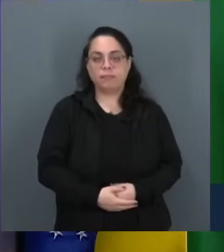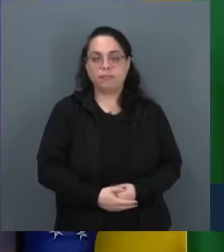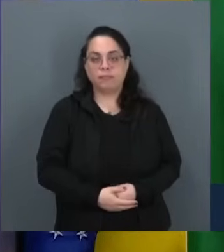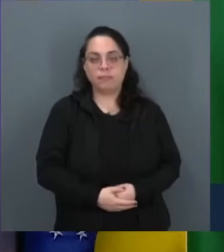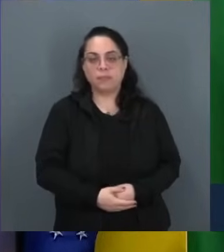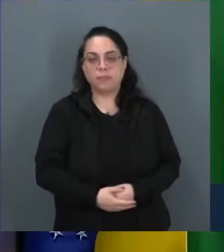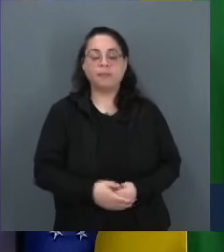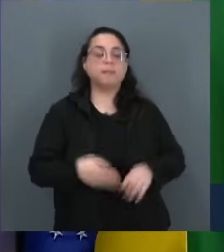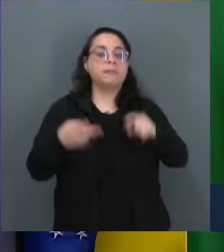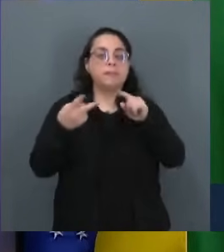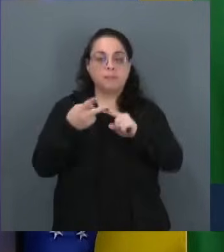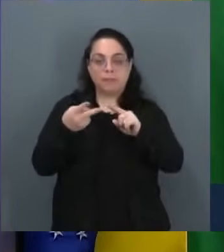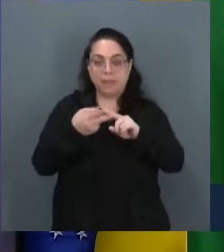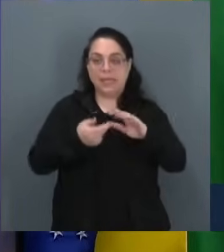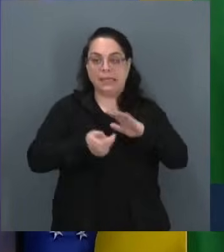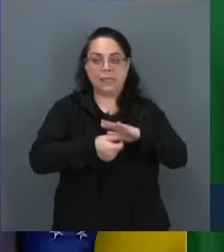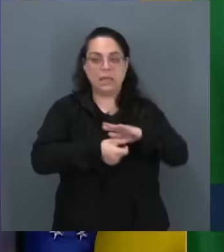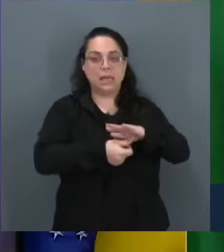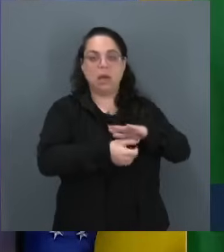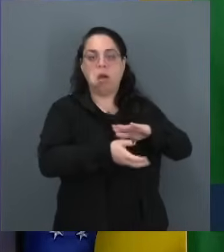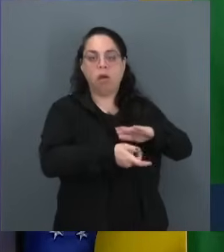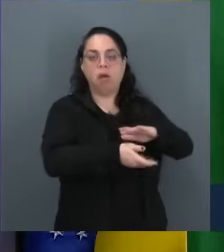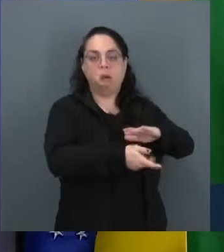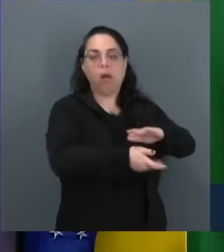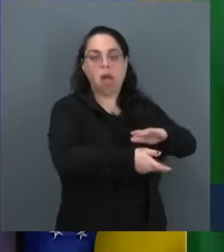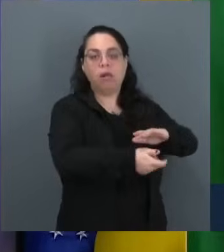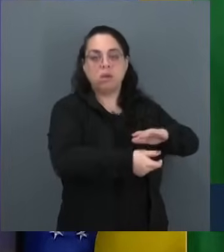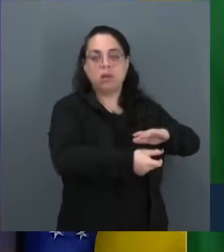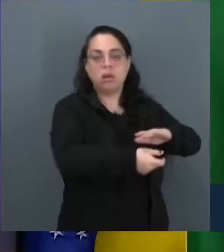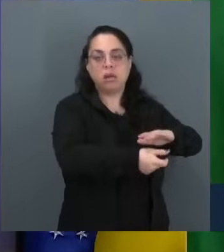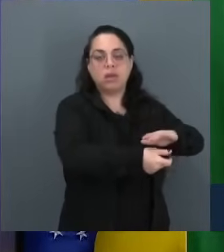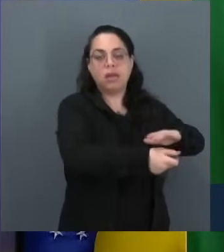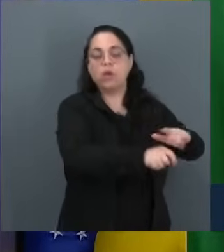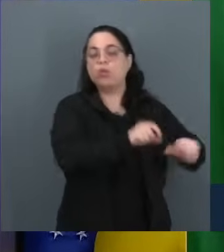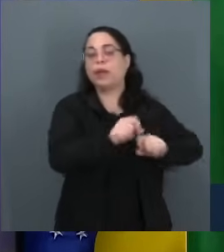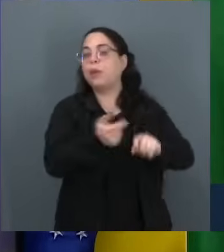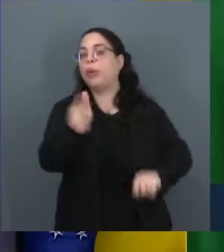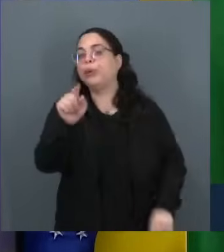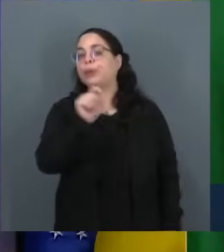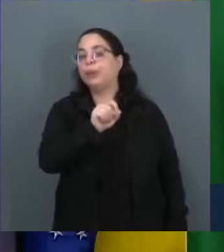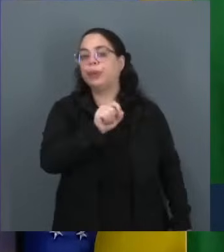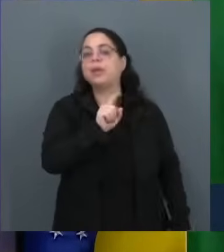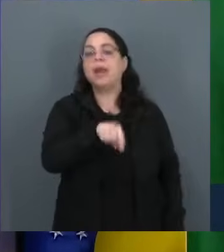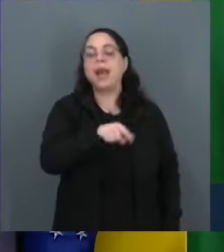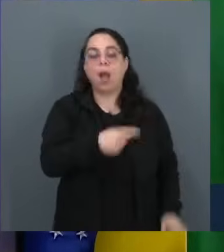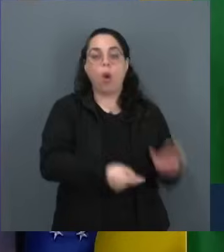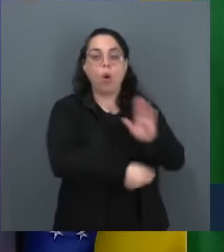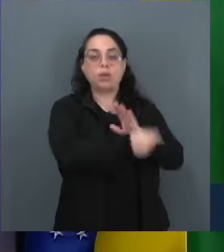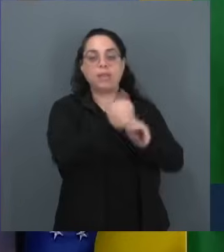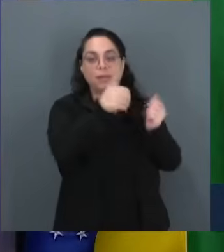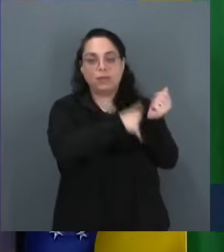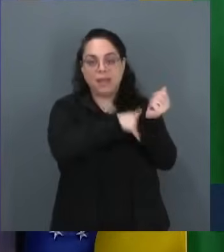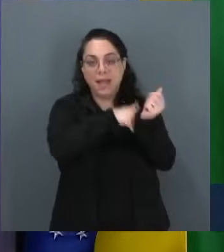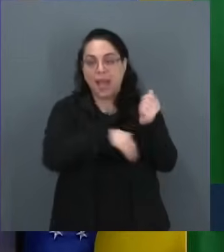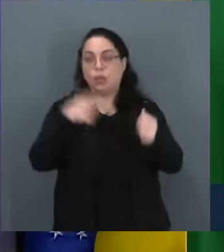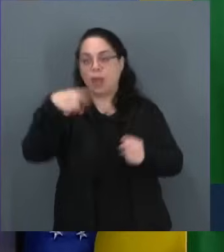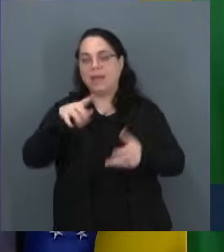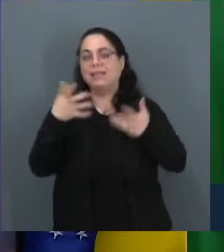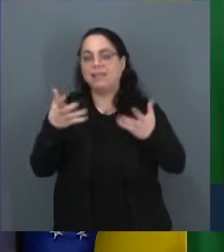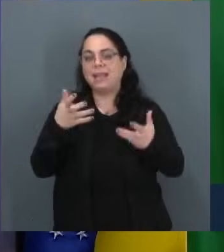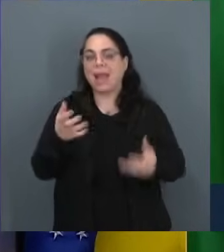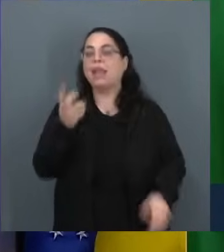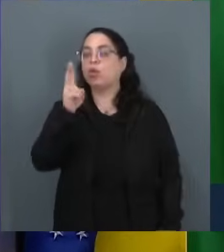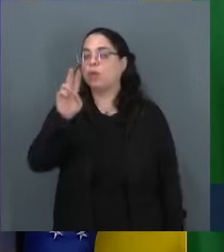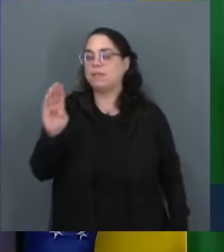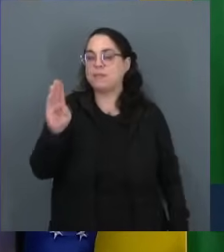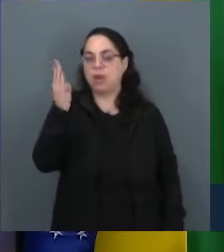O segundo jabuti é o mais indecente ainda. Estão querendo aumentar o vergonhoso orçamento secreto em 2 bi,